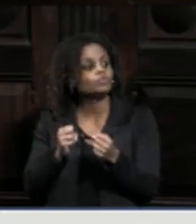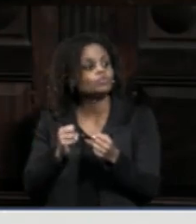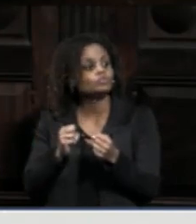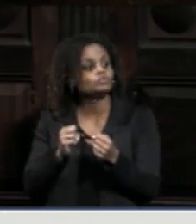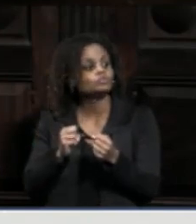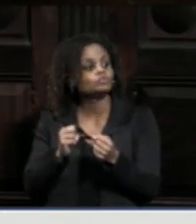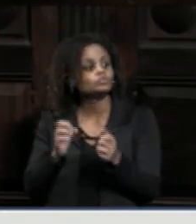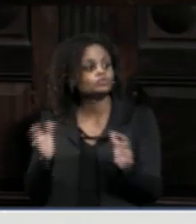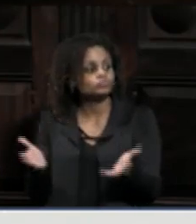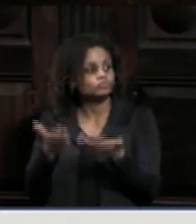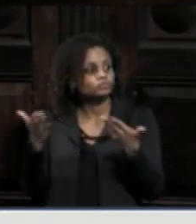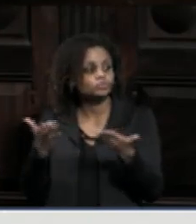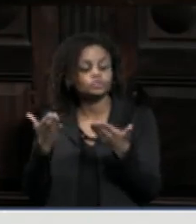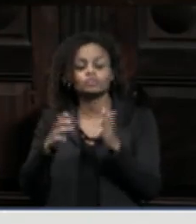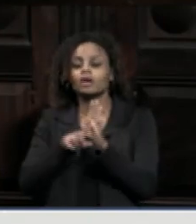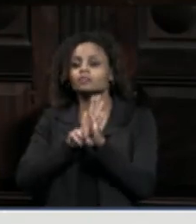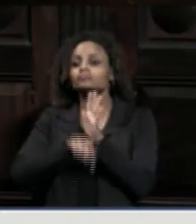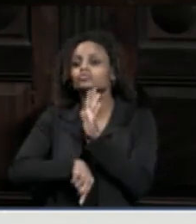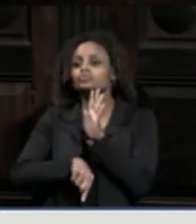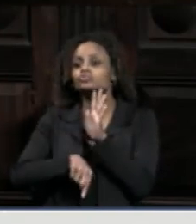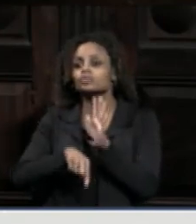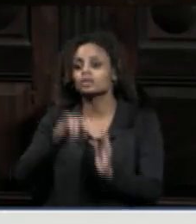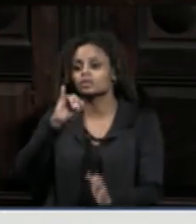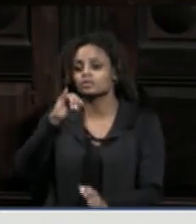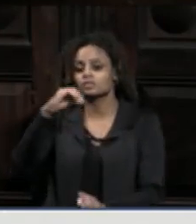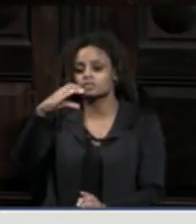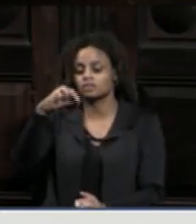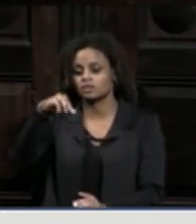do ICMS sobre o diesel.